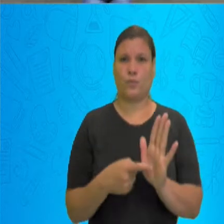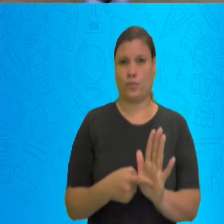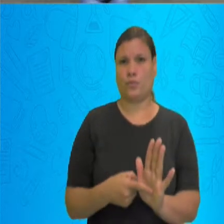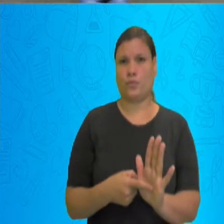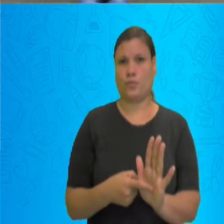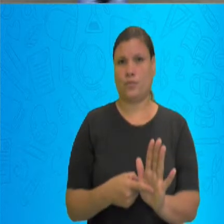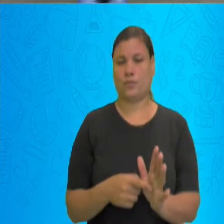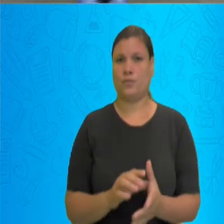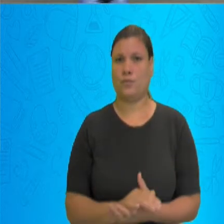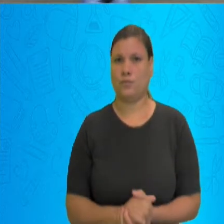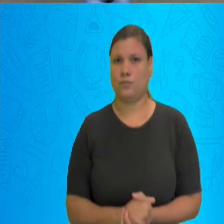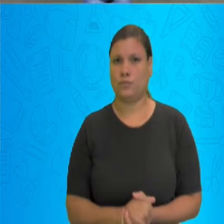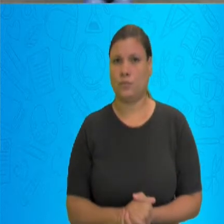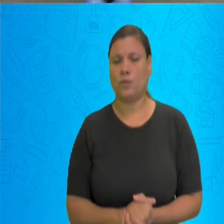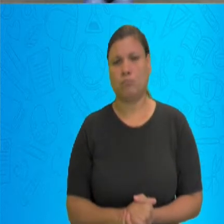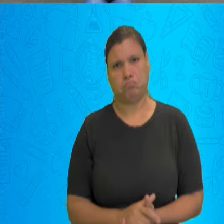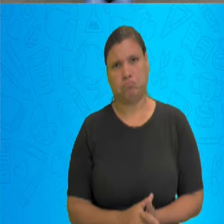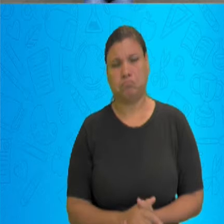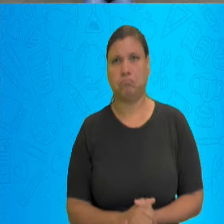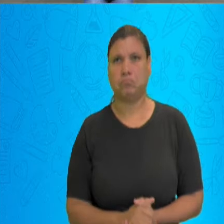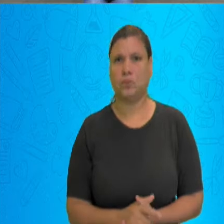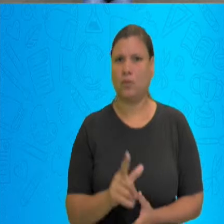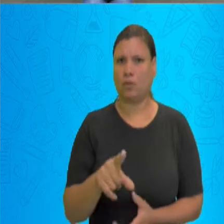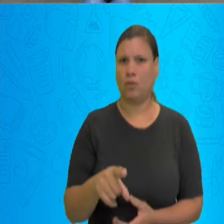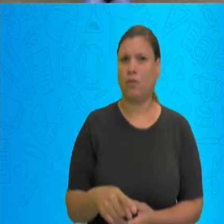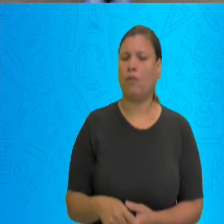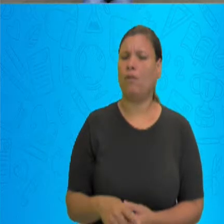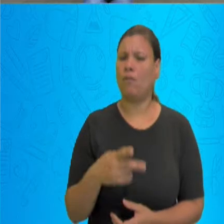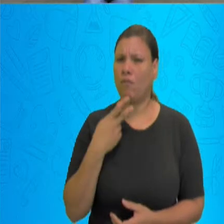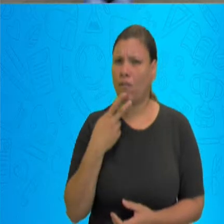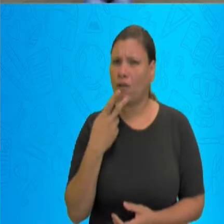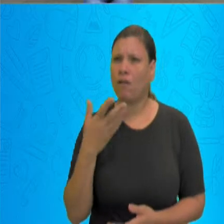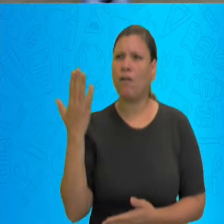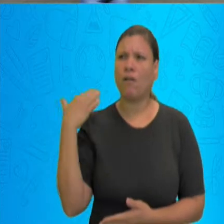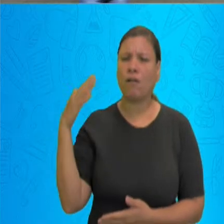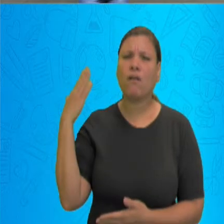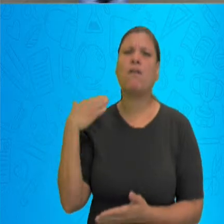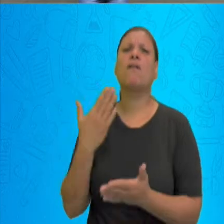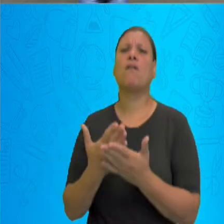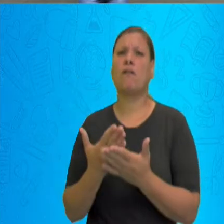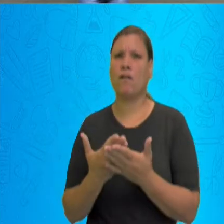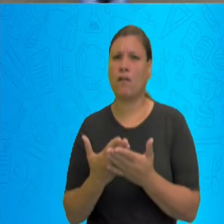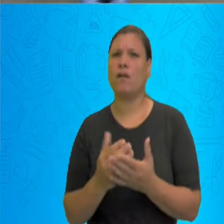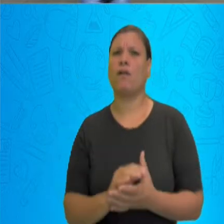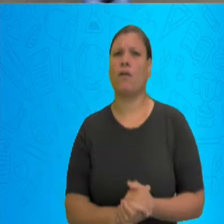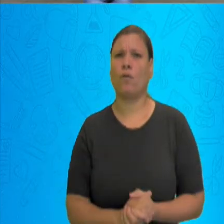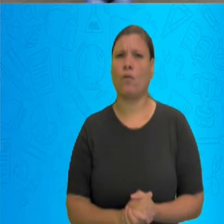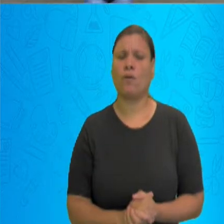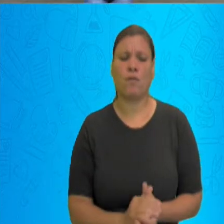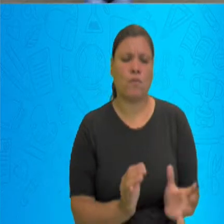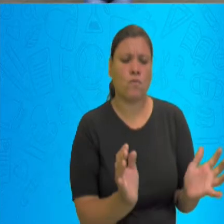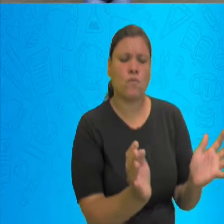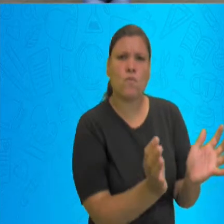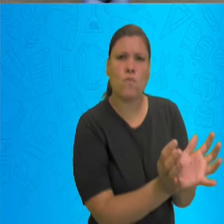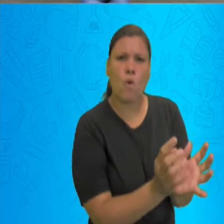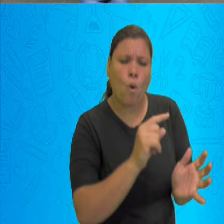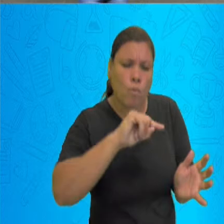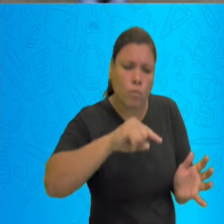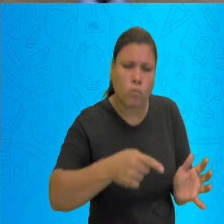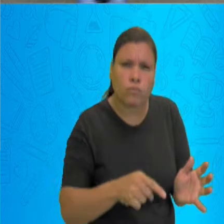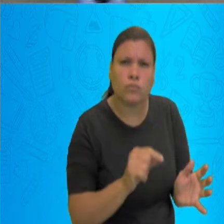apresentam-se em 6. Nós já estudamos na parte 1 o presente do indicativo, o